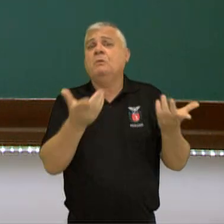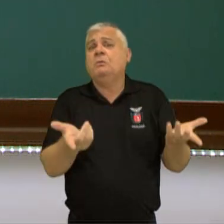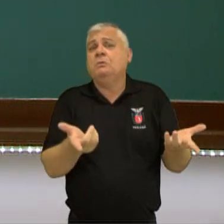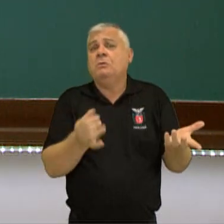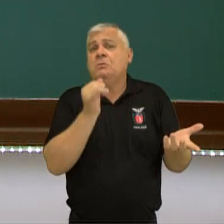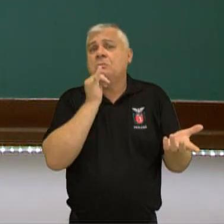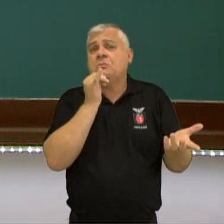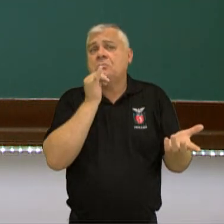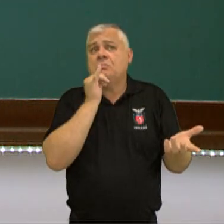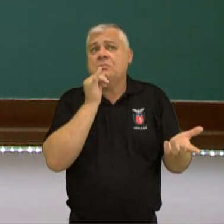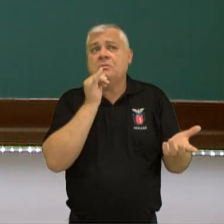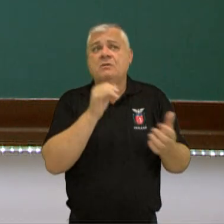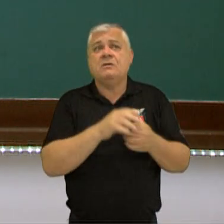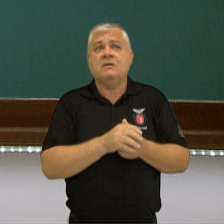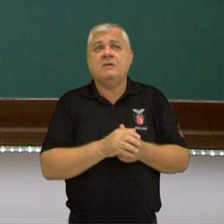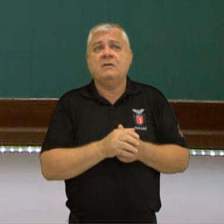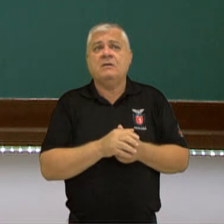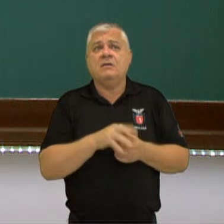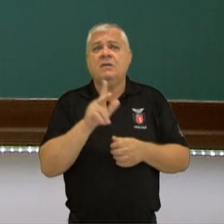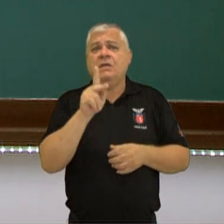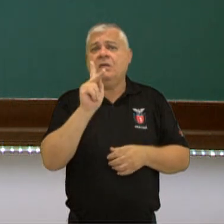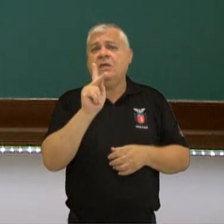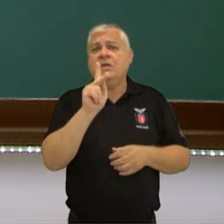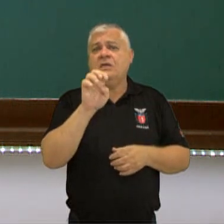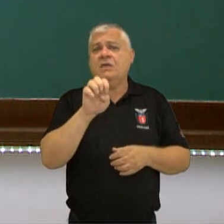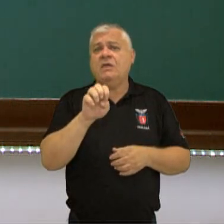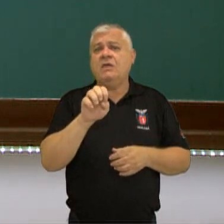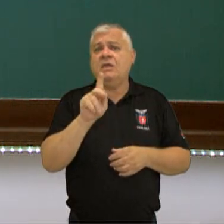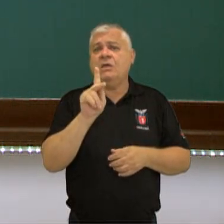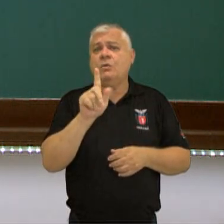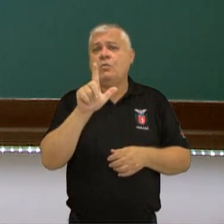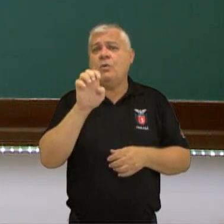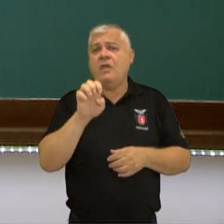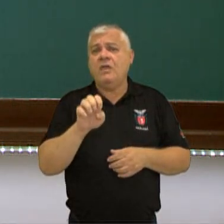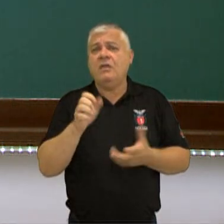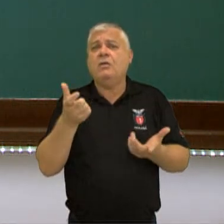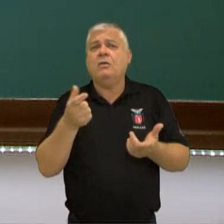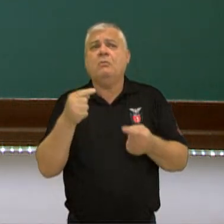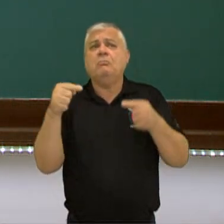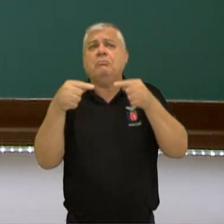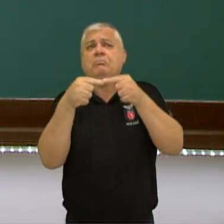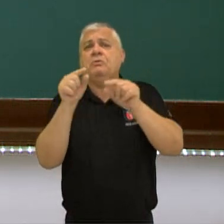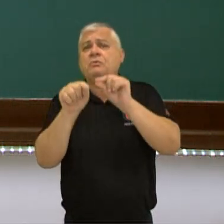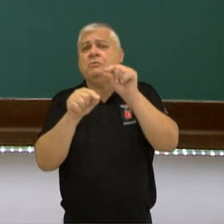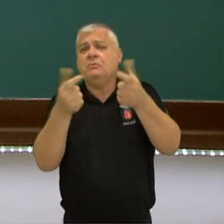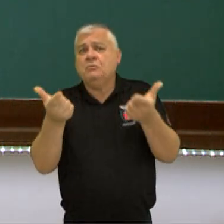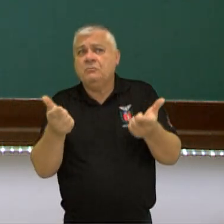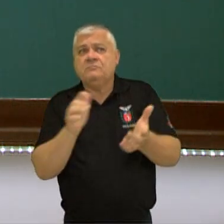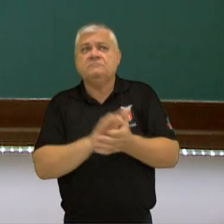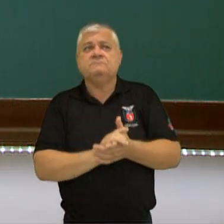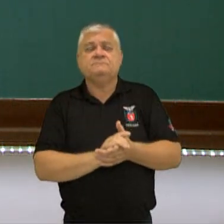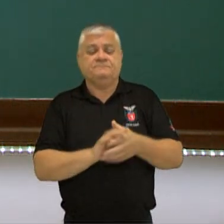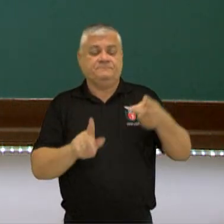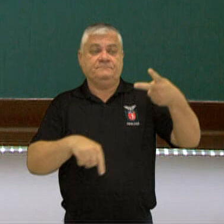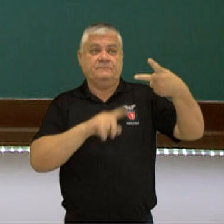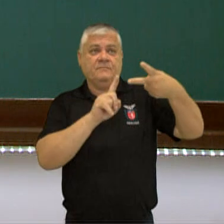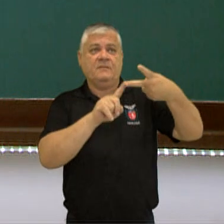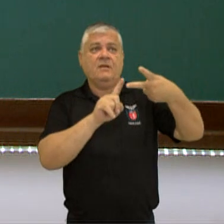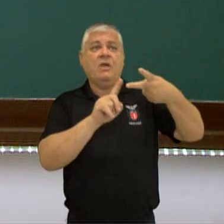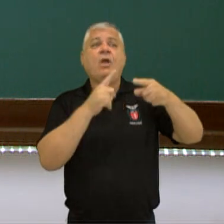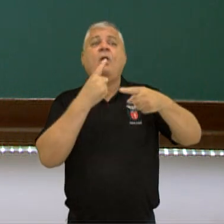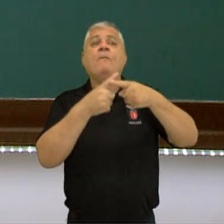de Kekulé-Cooper? E ainda, por que o elemento carbono, ou os elementos químicos de modo geral,